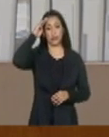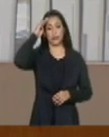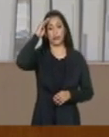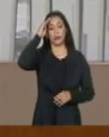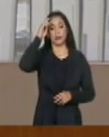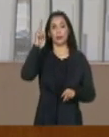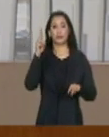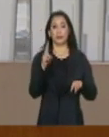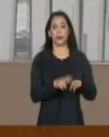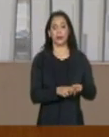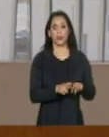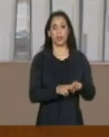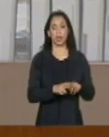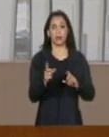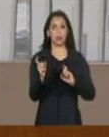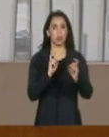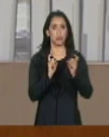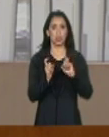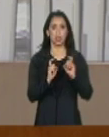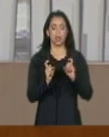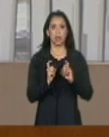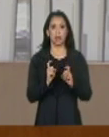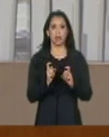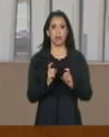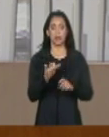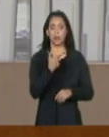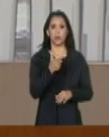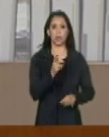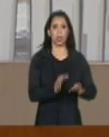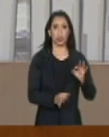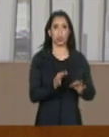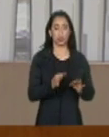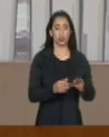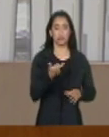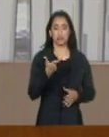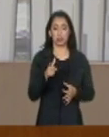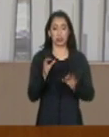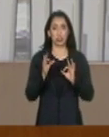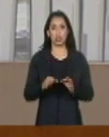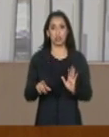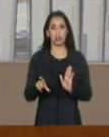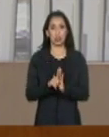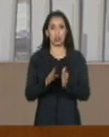Prisão administrativa, não passa pelo juiz, não passa pelo judiciário.